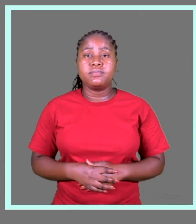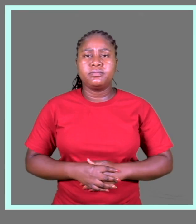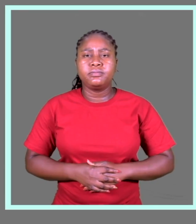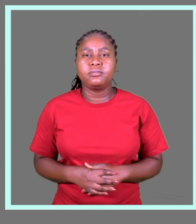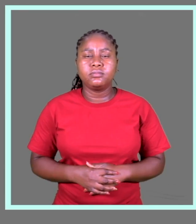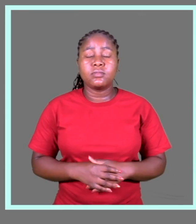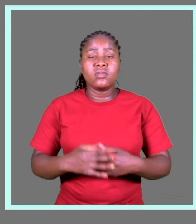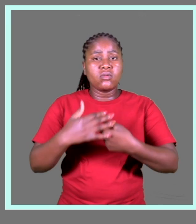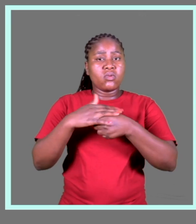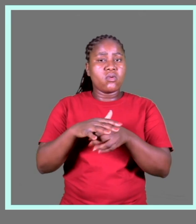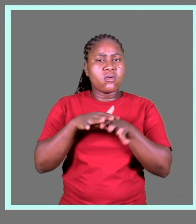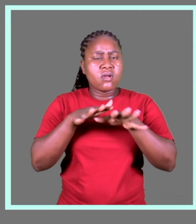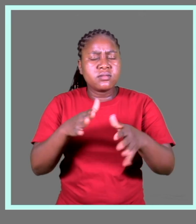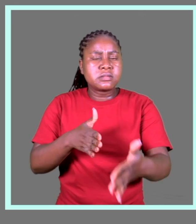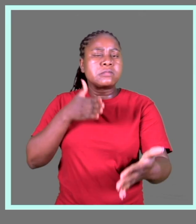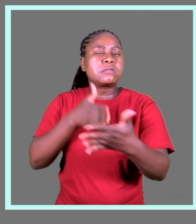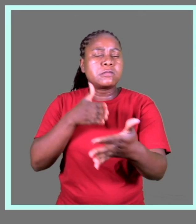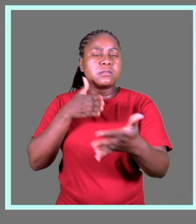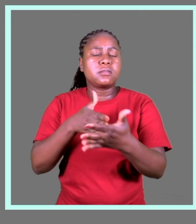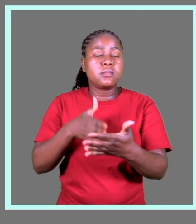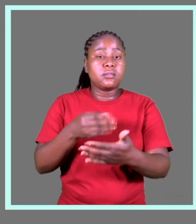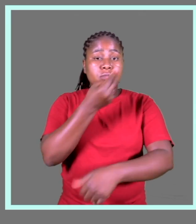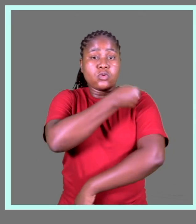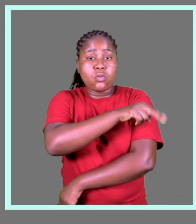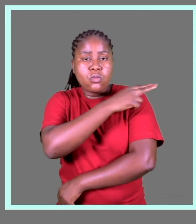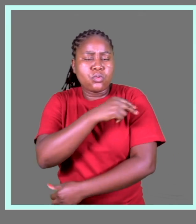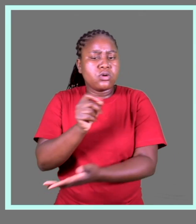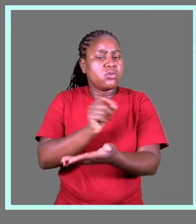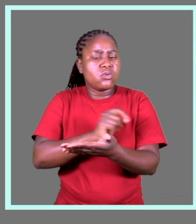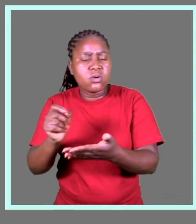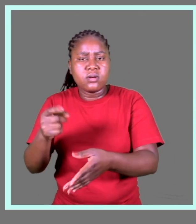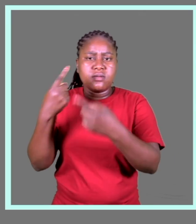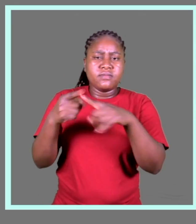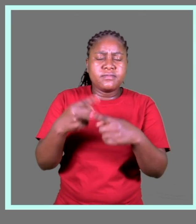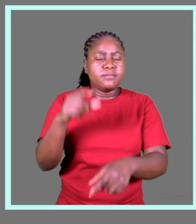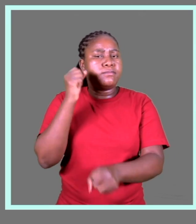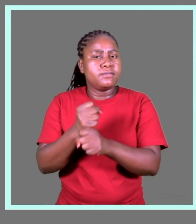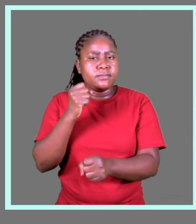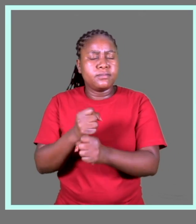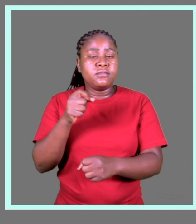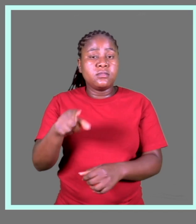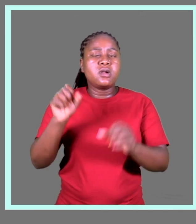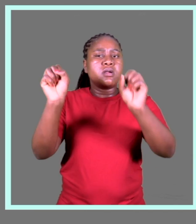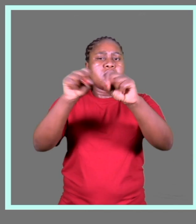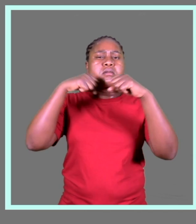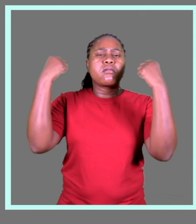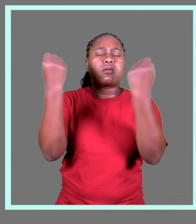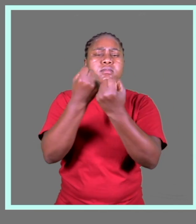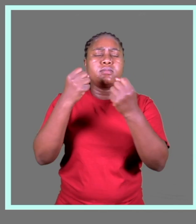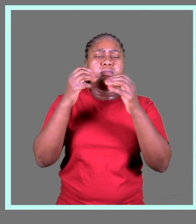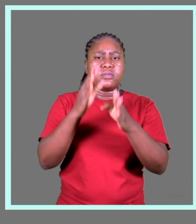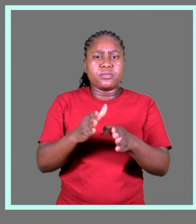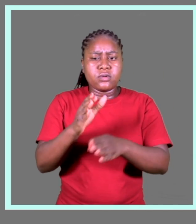A pandemia da Covid-19 trouxe restrições no fornecimento de alguns serviços básicos.